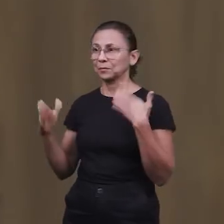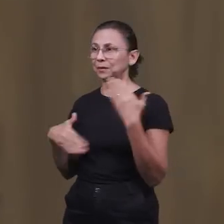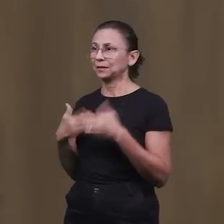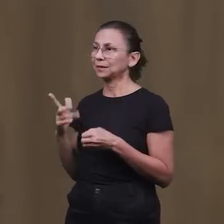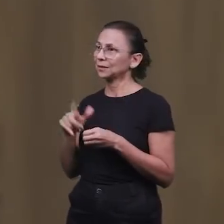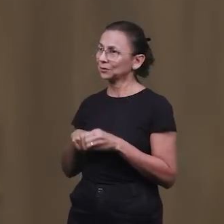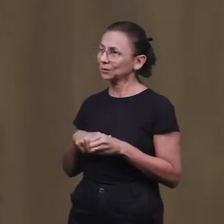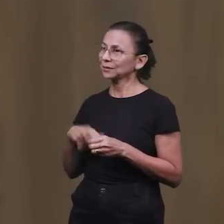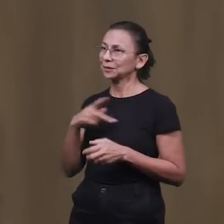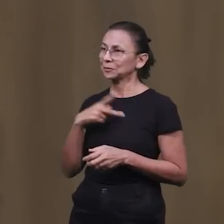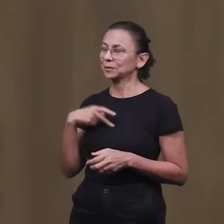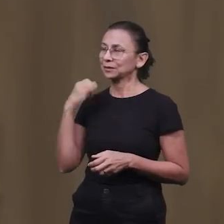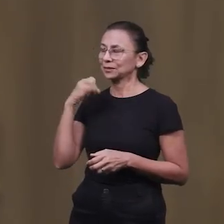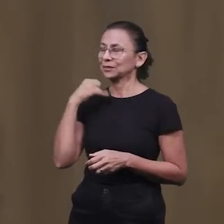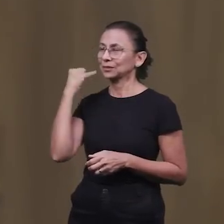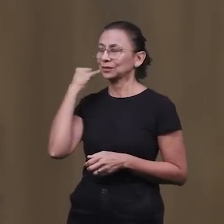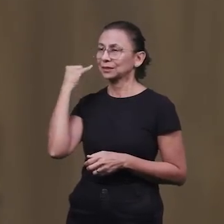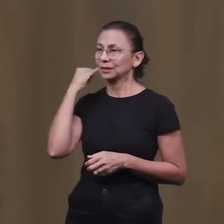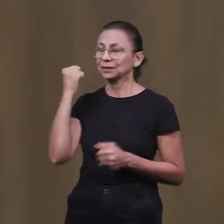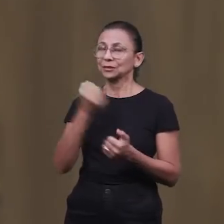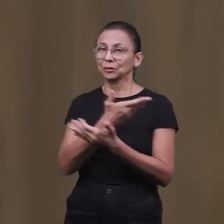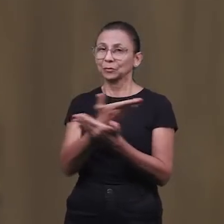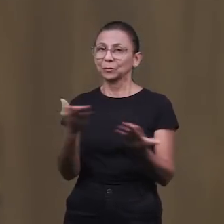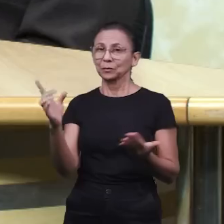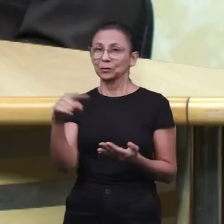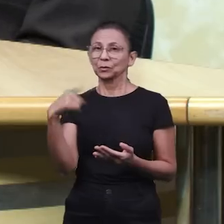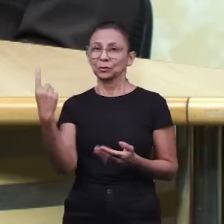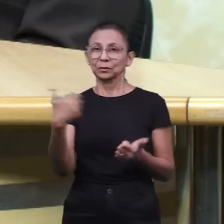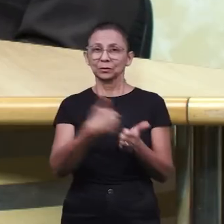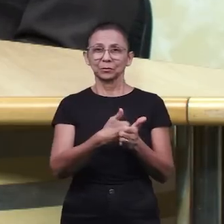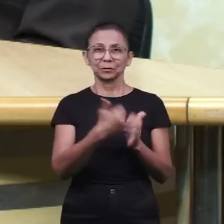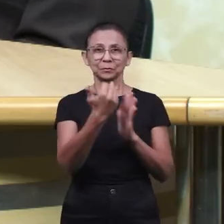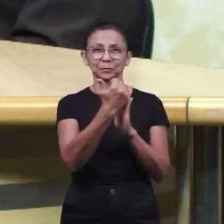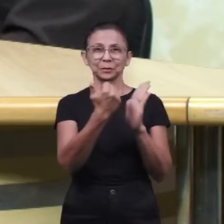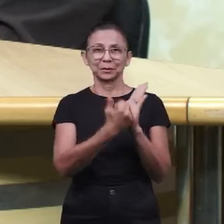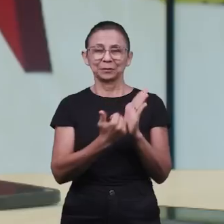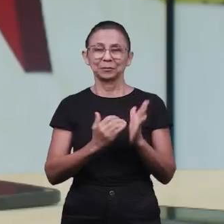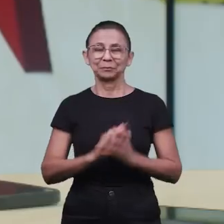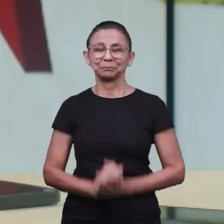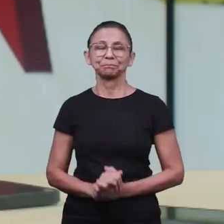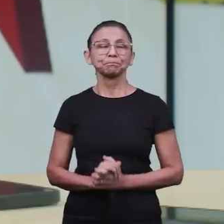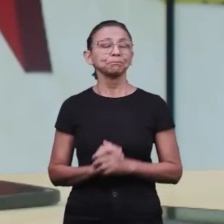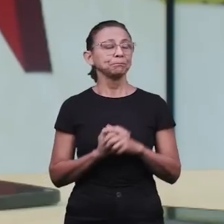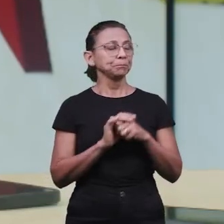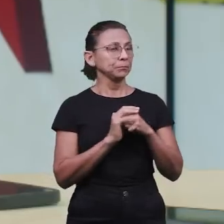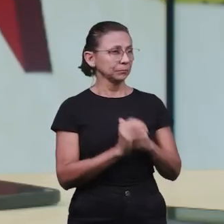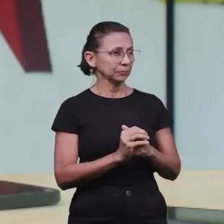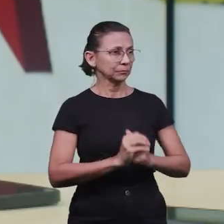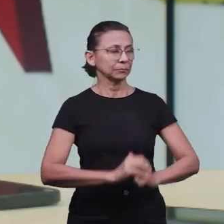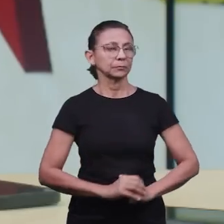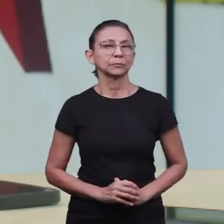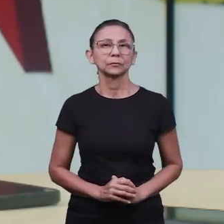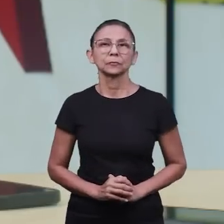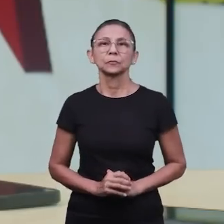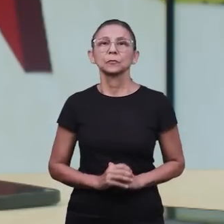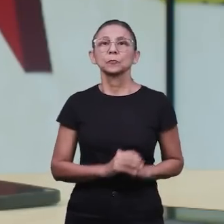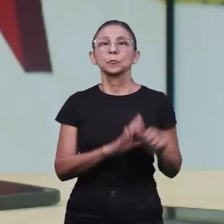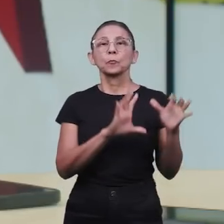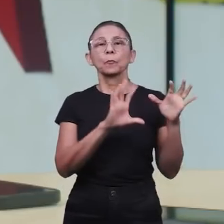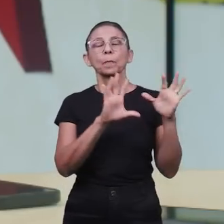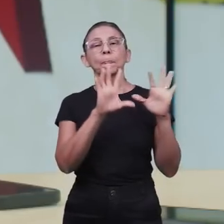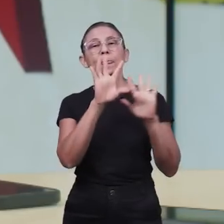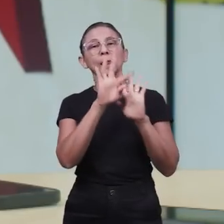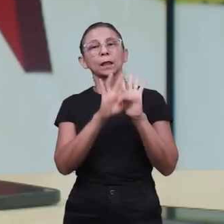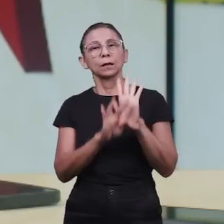também cumprimentamos os irmãos que estão acompanhando conosco. Amém. Vamos lá então para o texto base